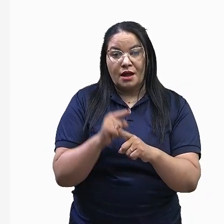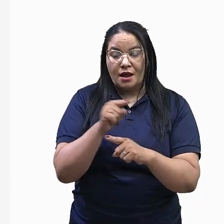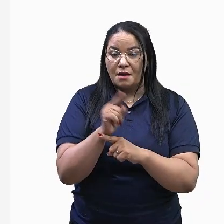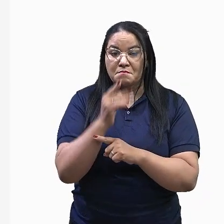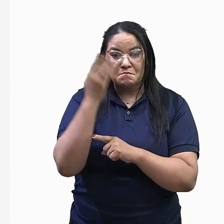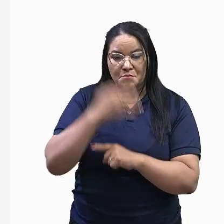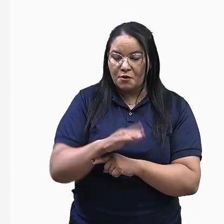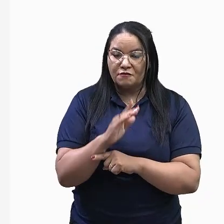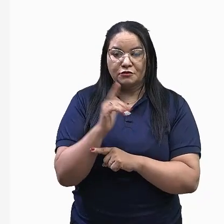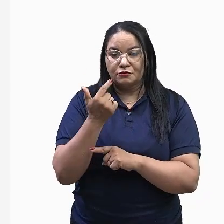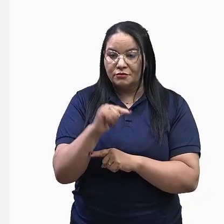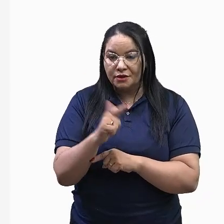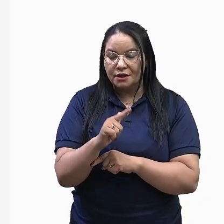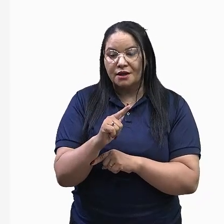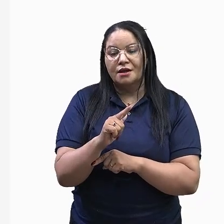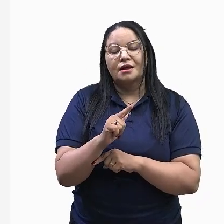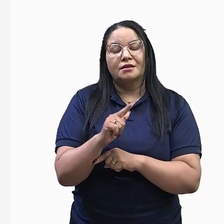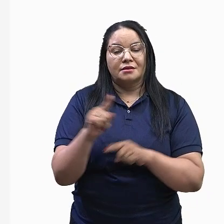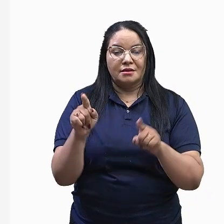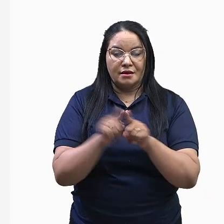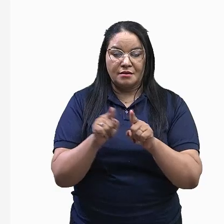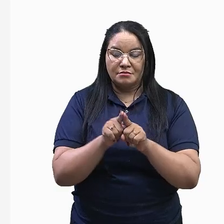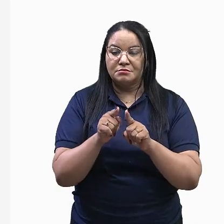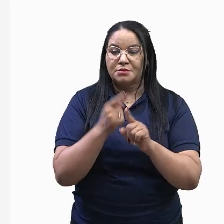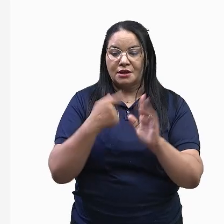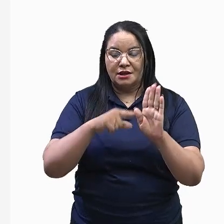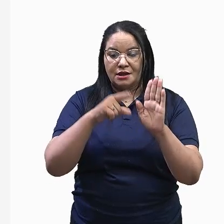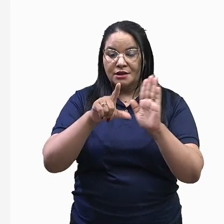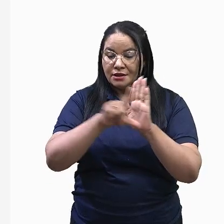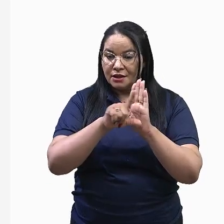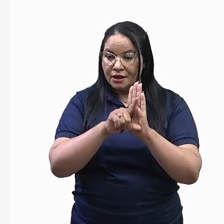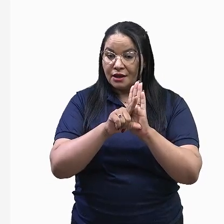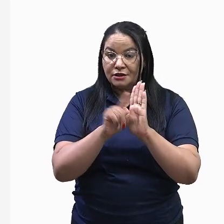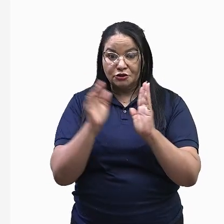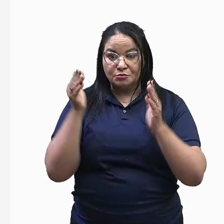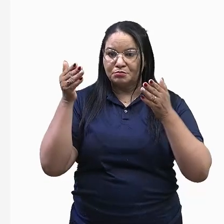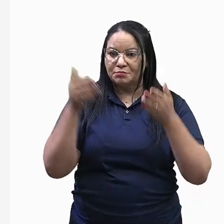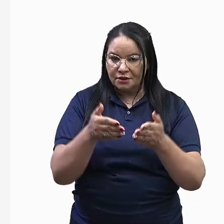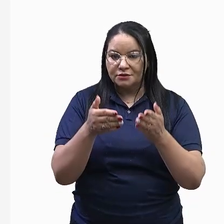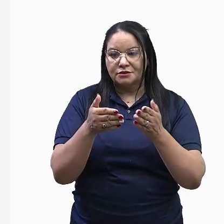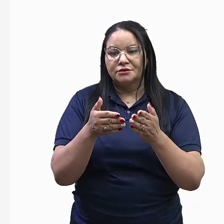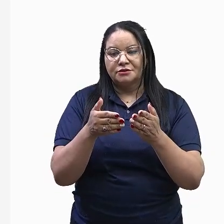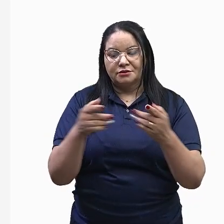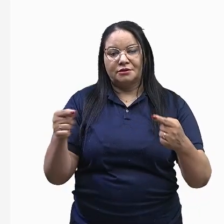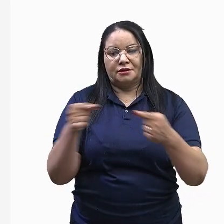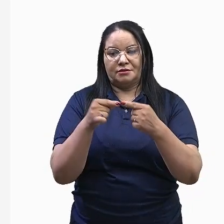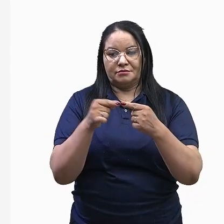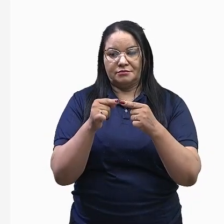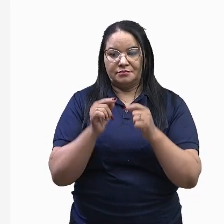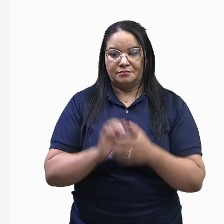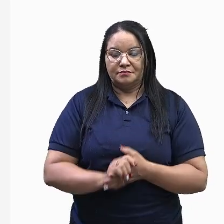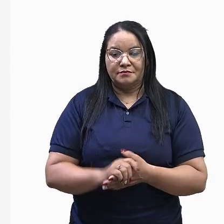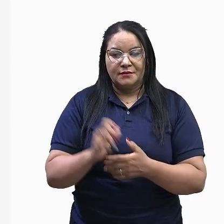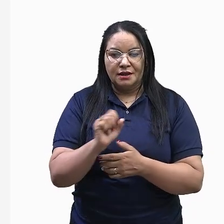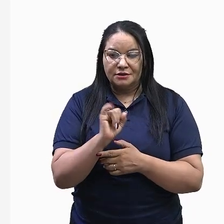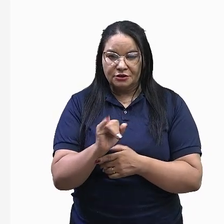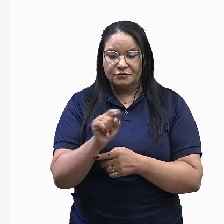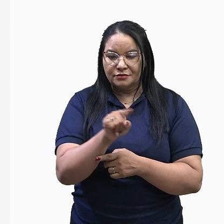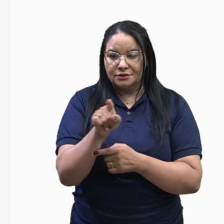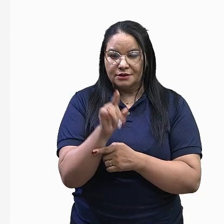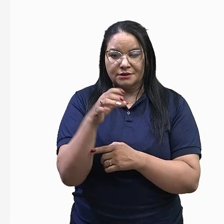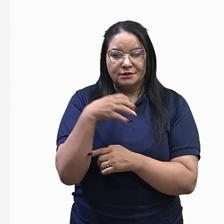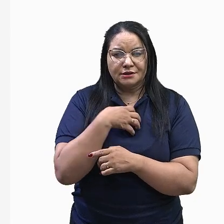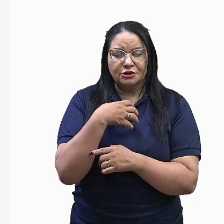provas, né? Então, aqui, existe uma lei específica para isso, né? Se você se sentiu